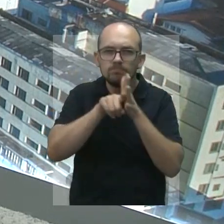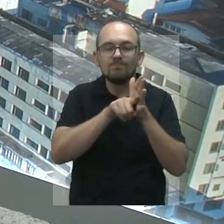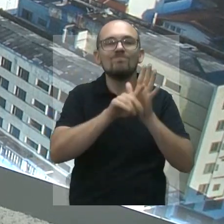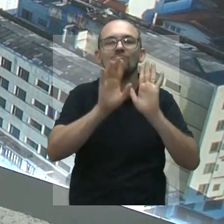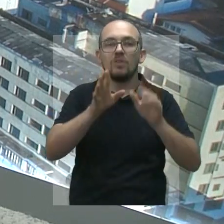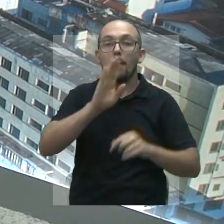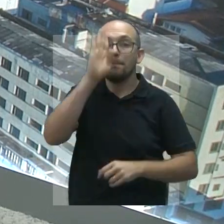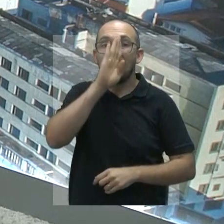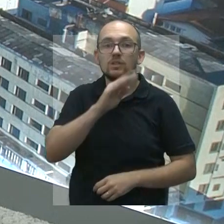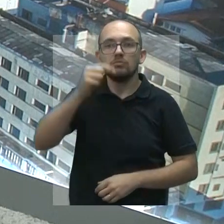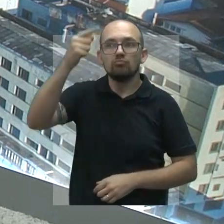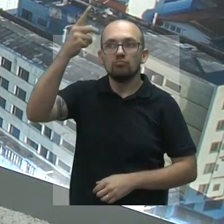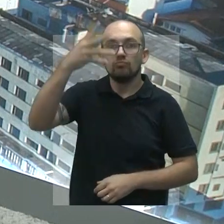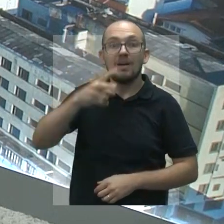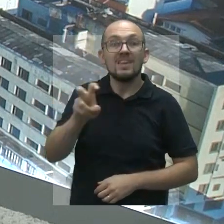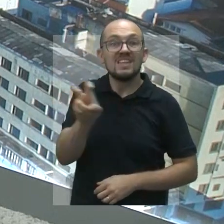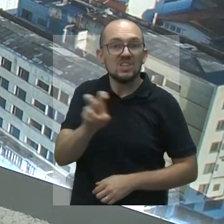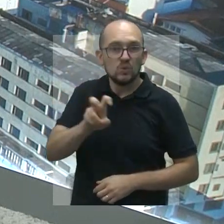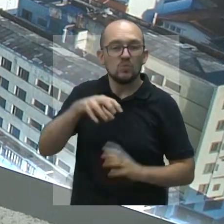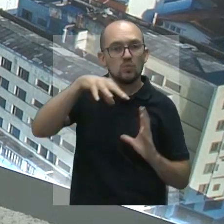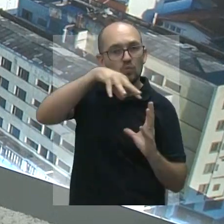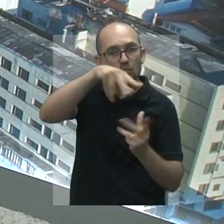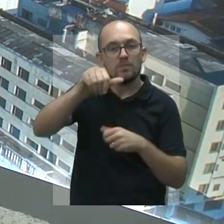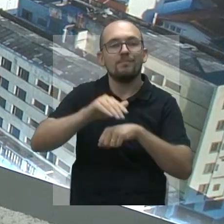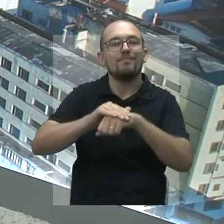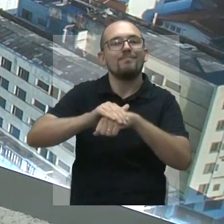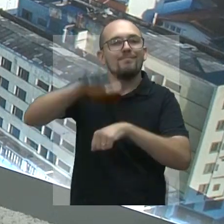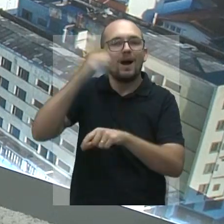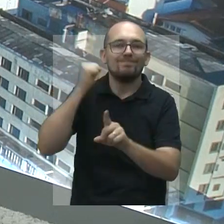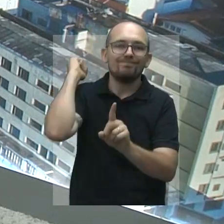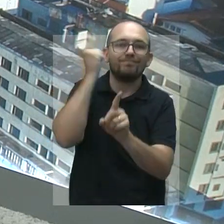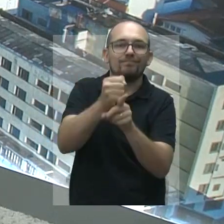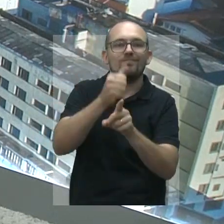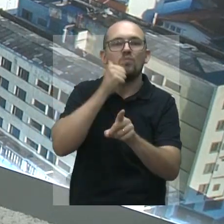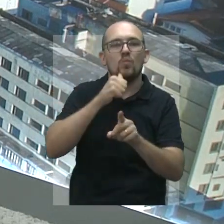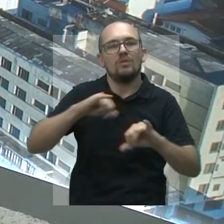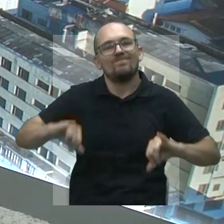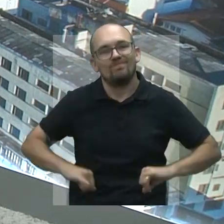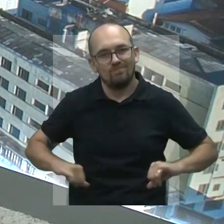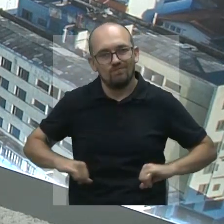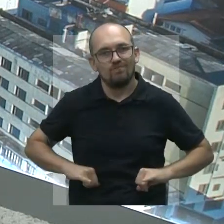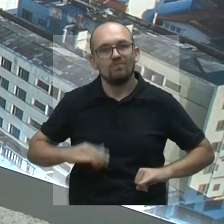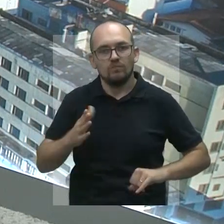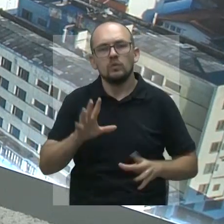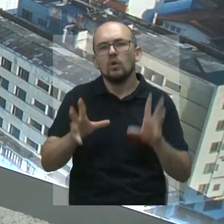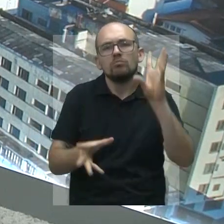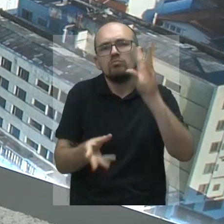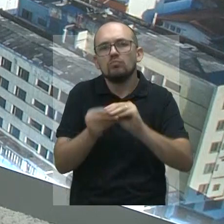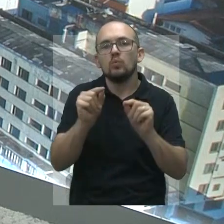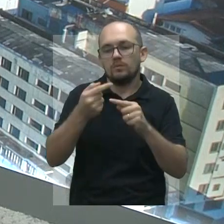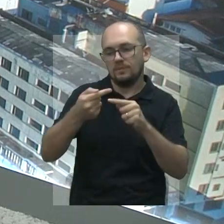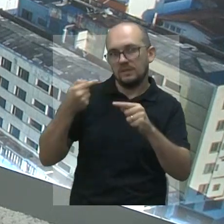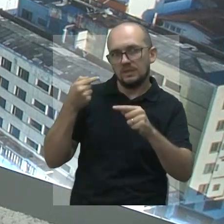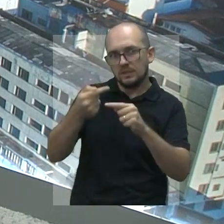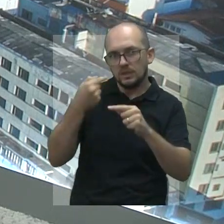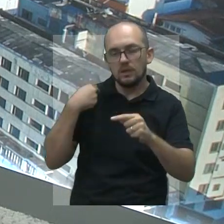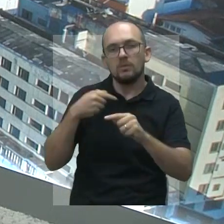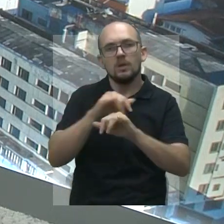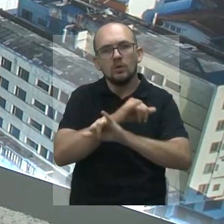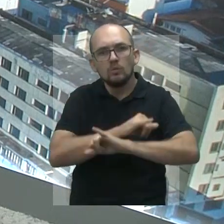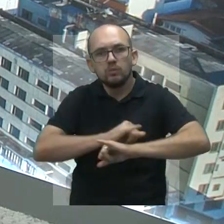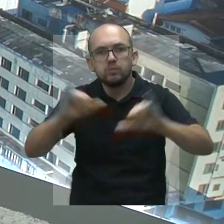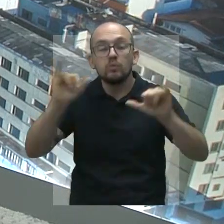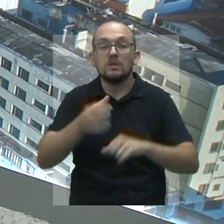mais se matam mulheres. Para se ter uma ideia, uma dimensão desse problema, só na última semana foram registrados